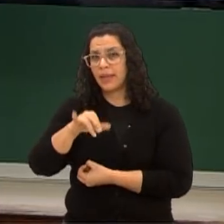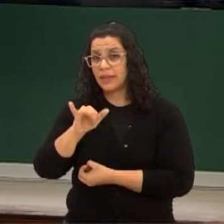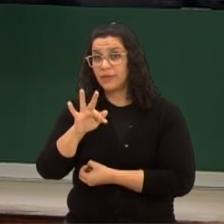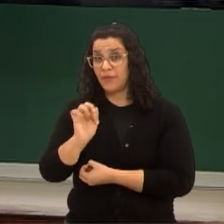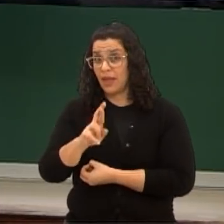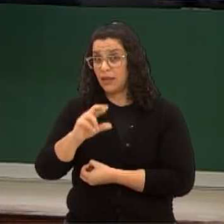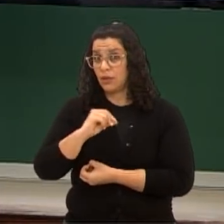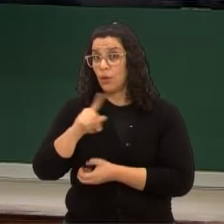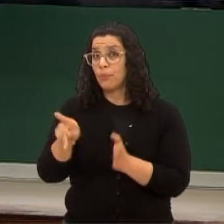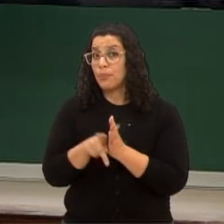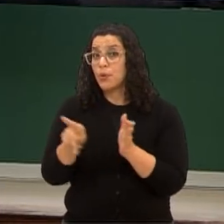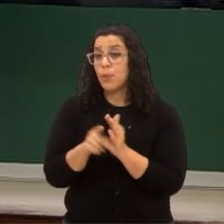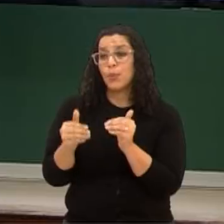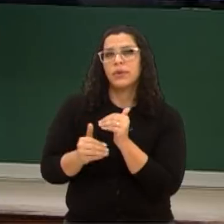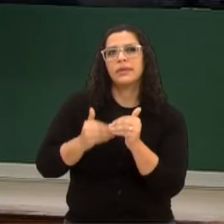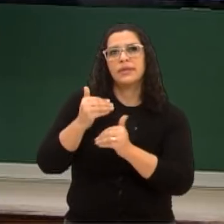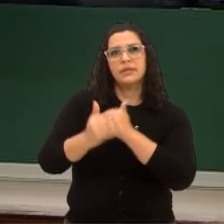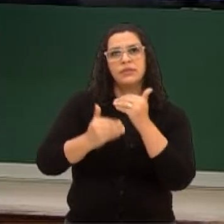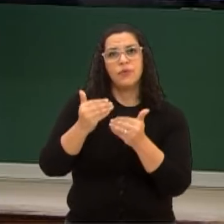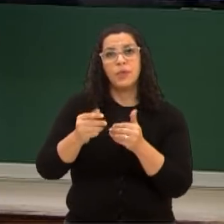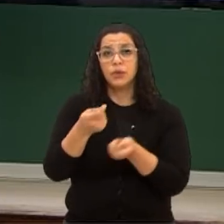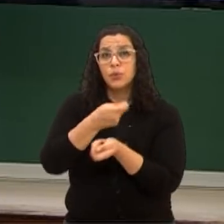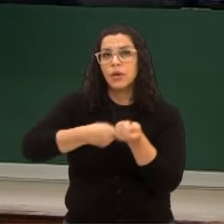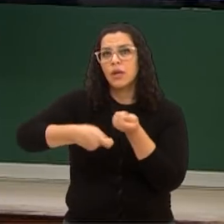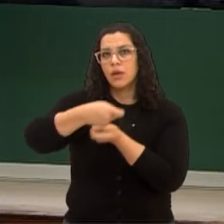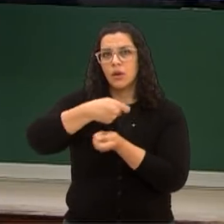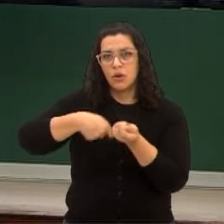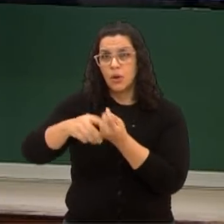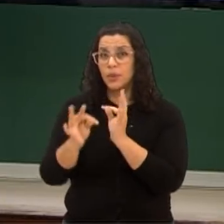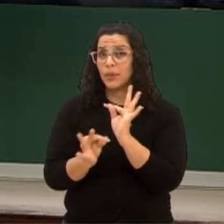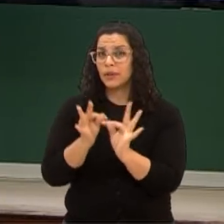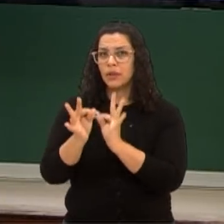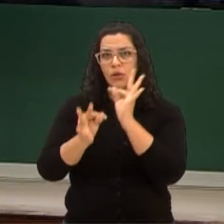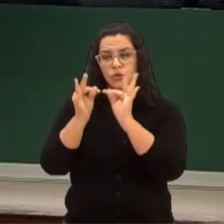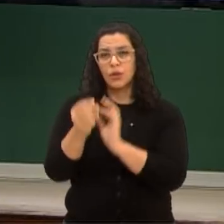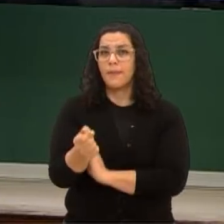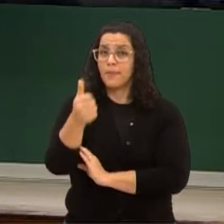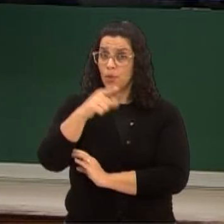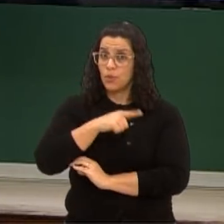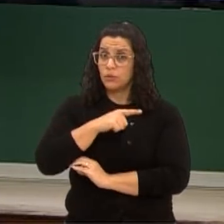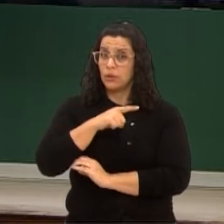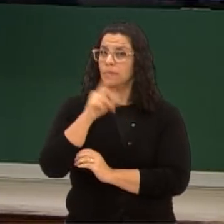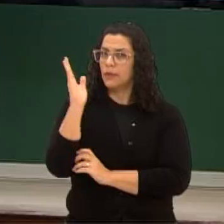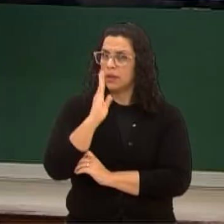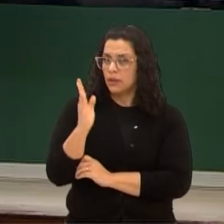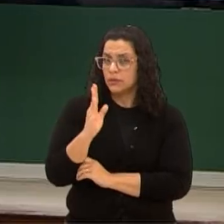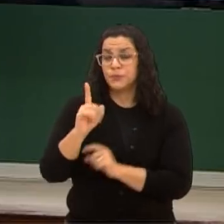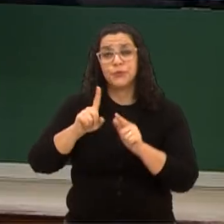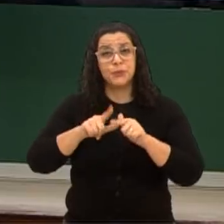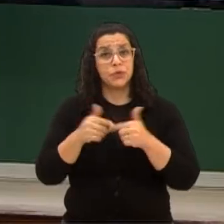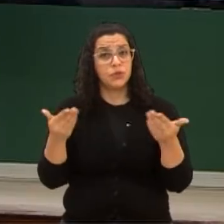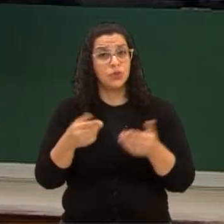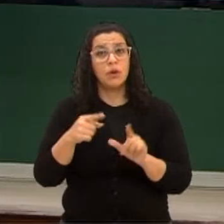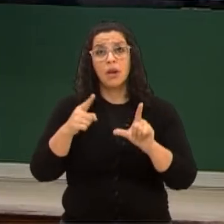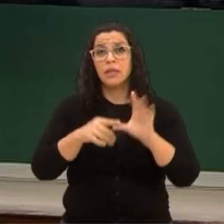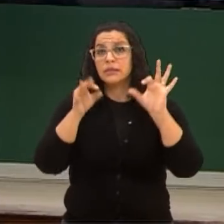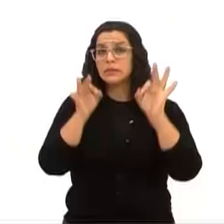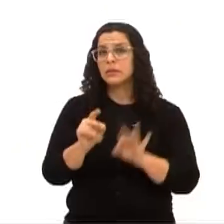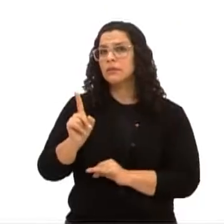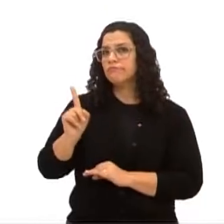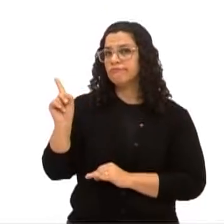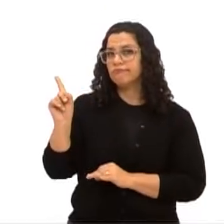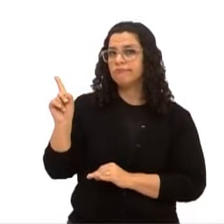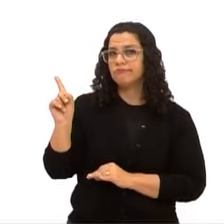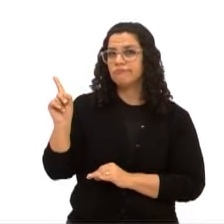um menor nível de desenvolvimento econômico e de tecnologia também. Sendo assim, a alternativa correta